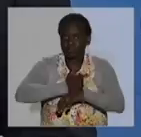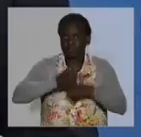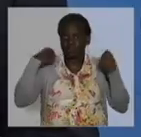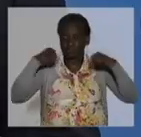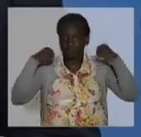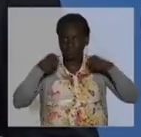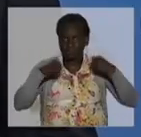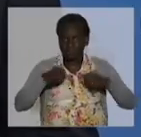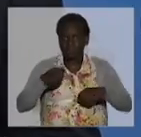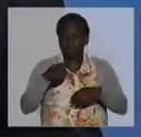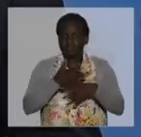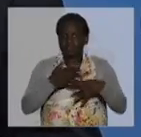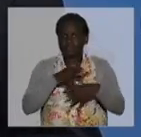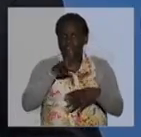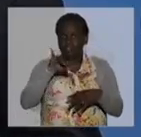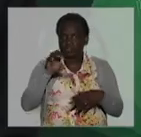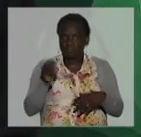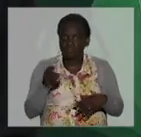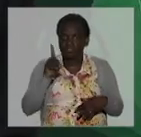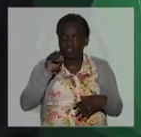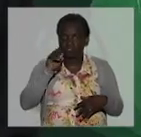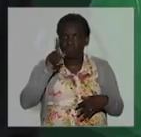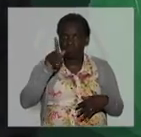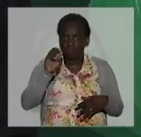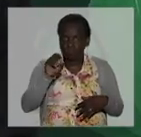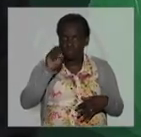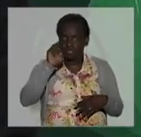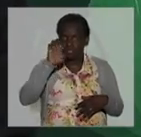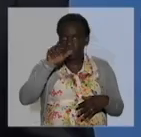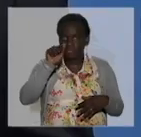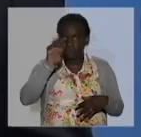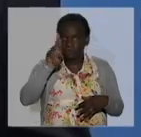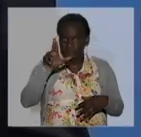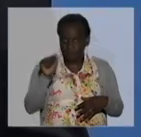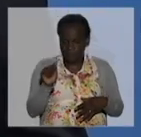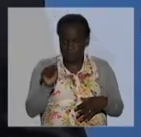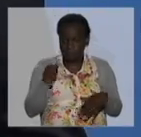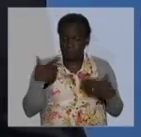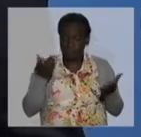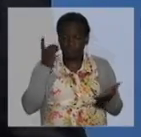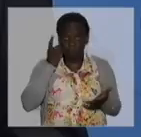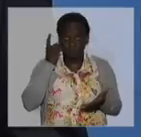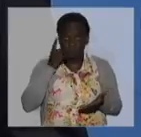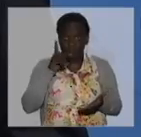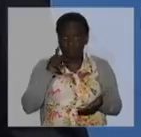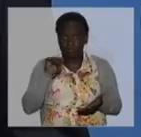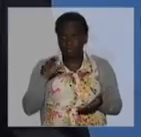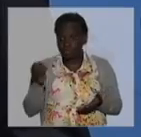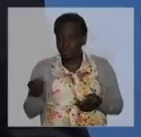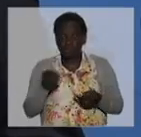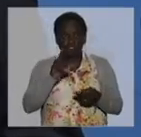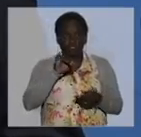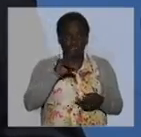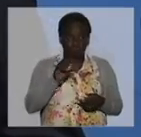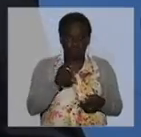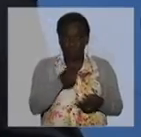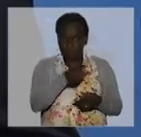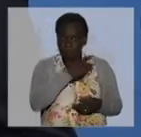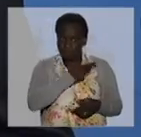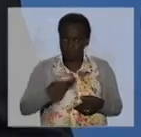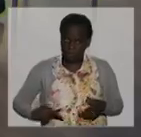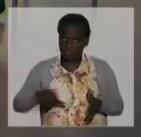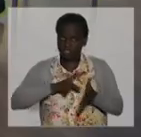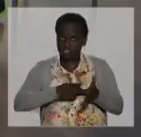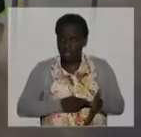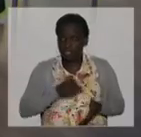de Educação Física do município do Rio de Janeiro, Diogo Seabra. Deputado Paulo Ramos e Diogo, você como presidente do